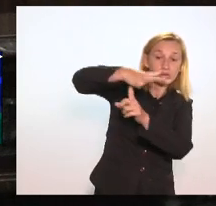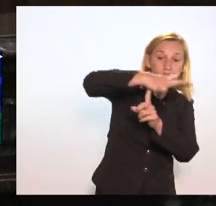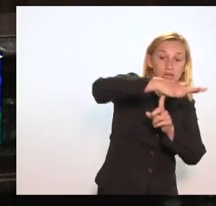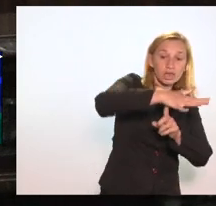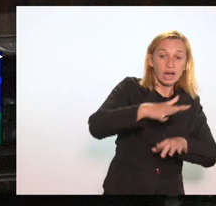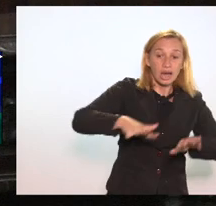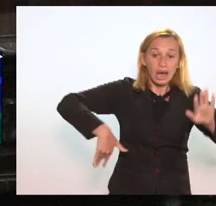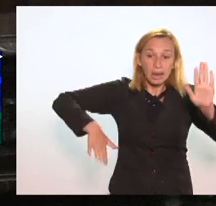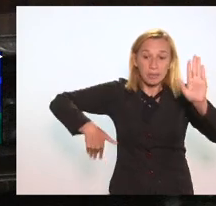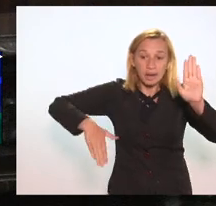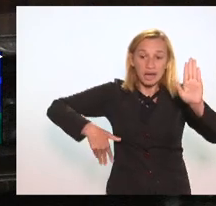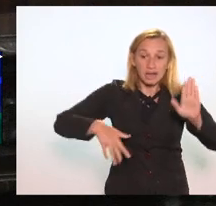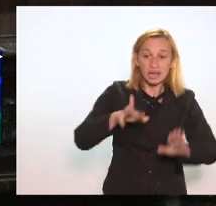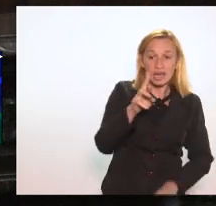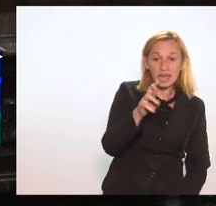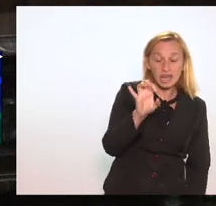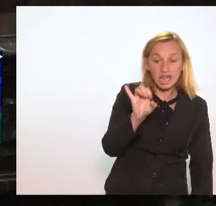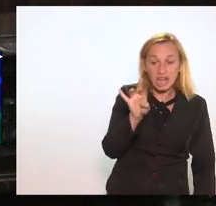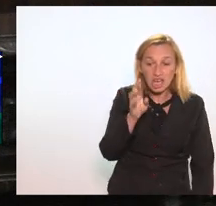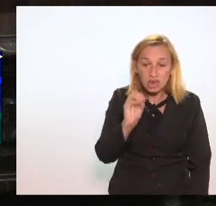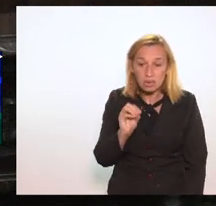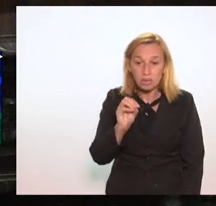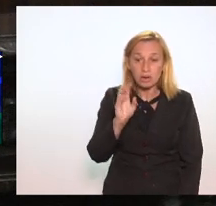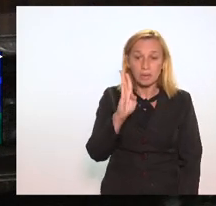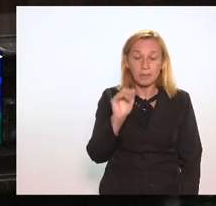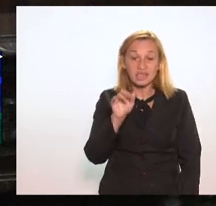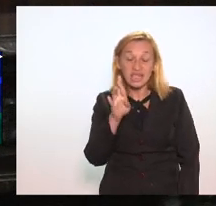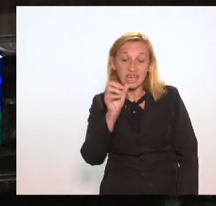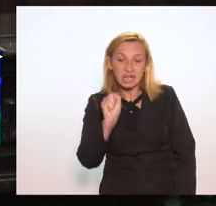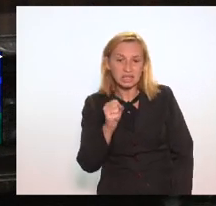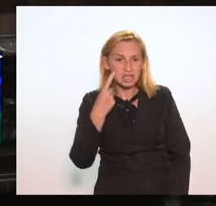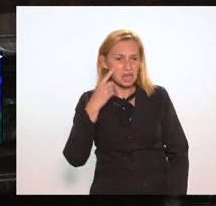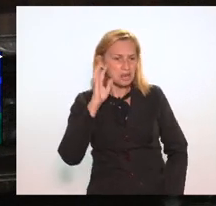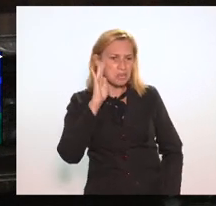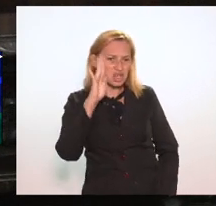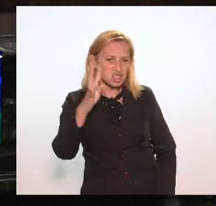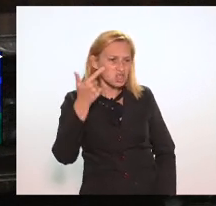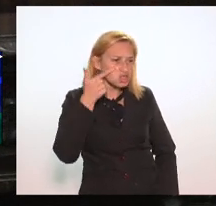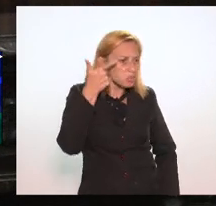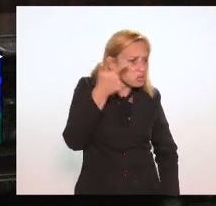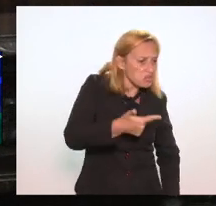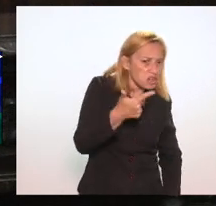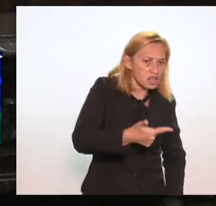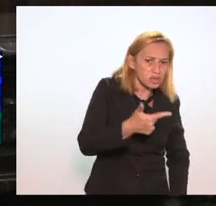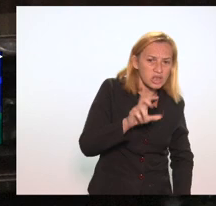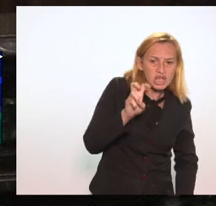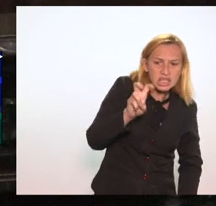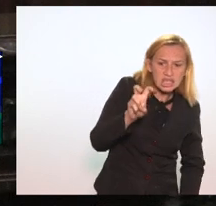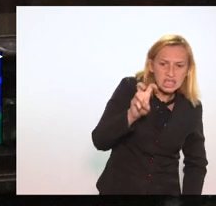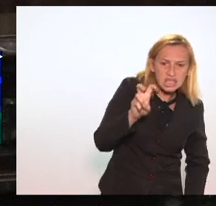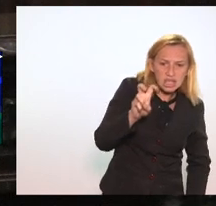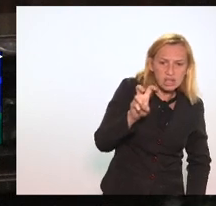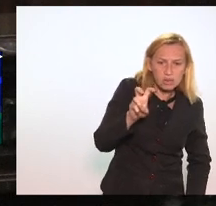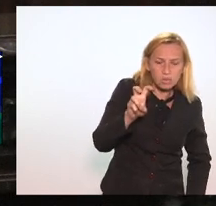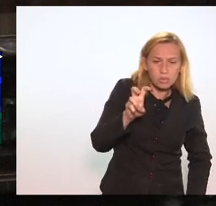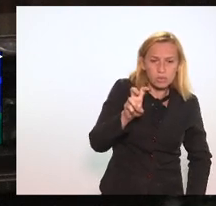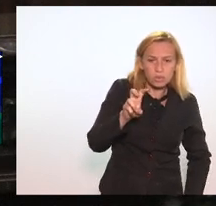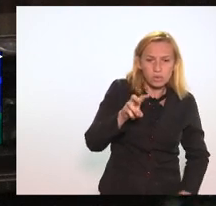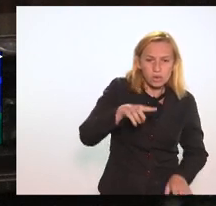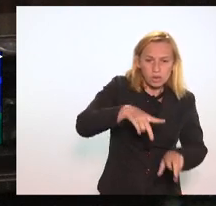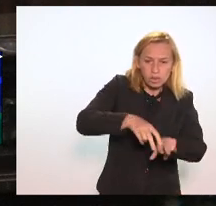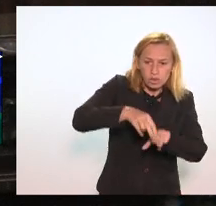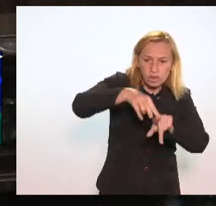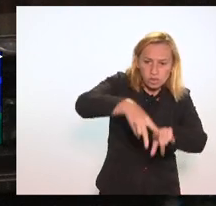da reserva no Recreio dos Bandeirantes imagine os senhores que estamos aqui vendo cinco surfistas